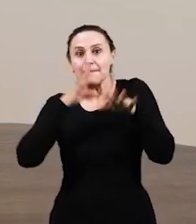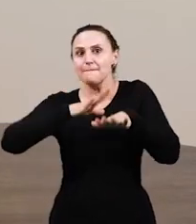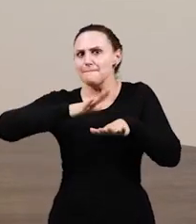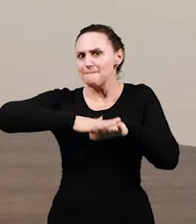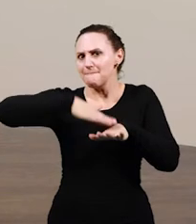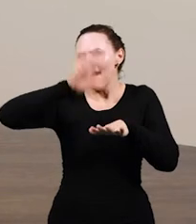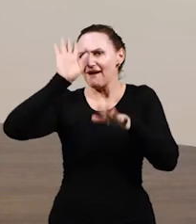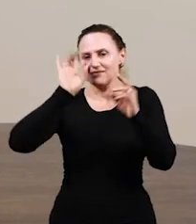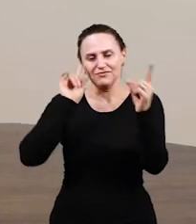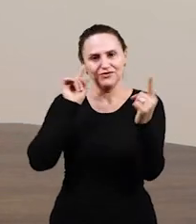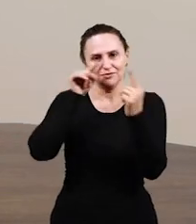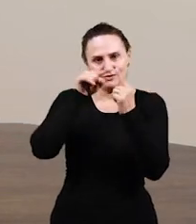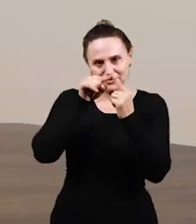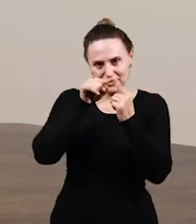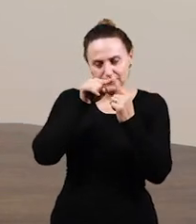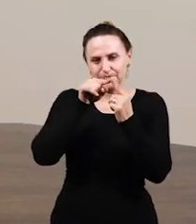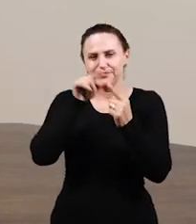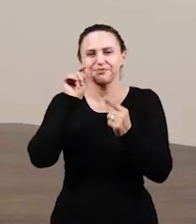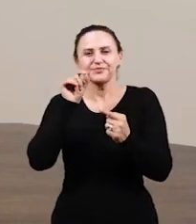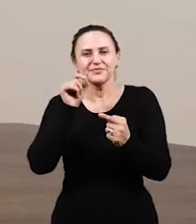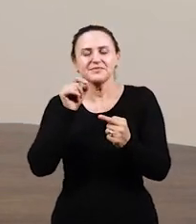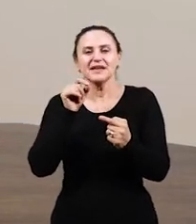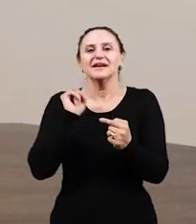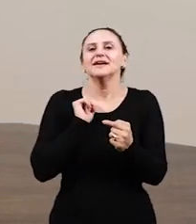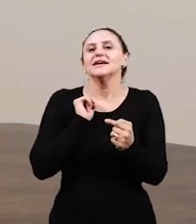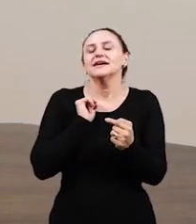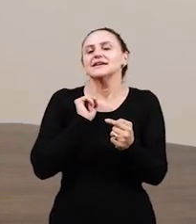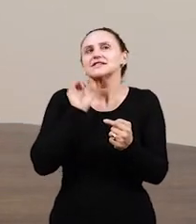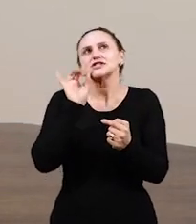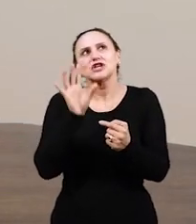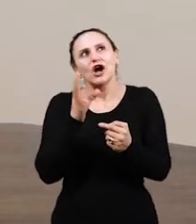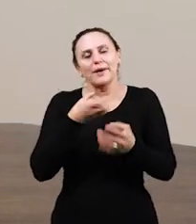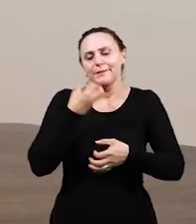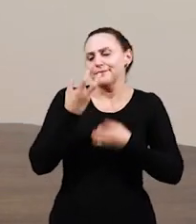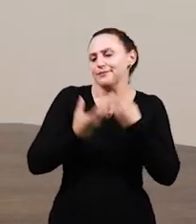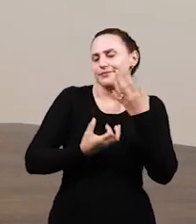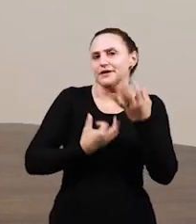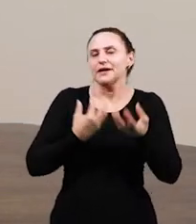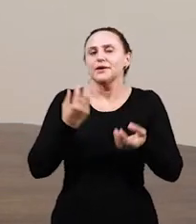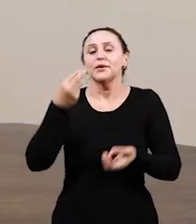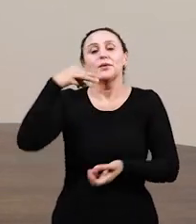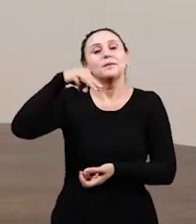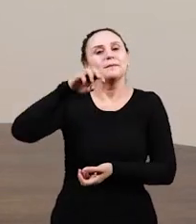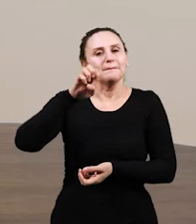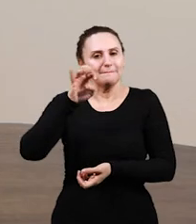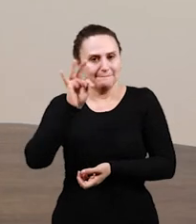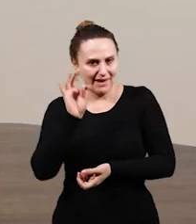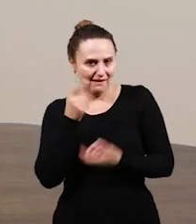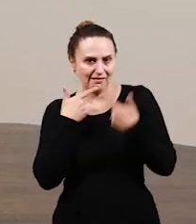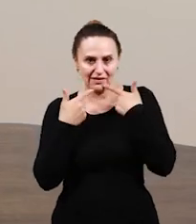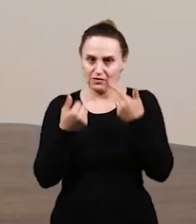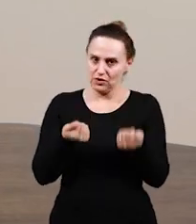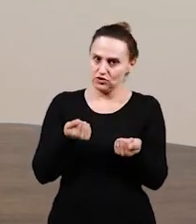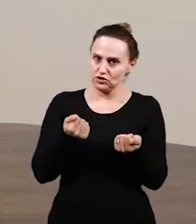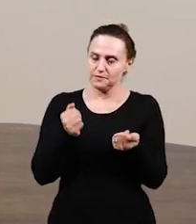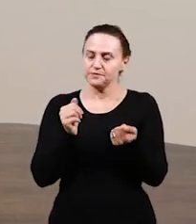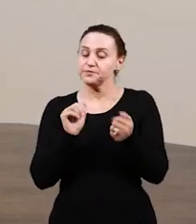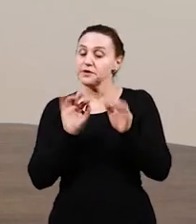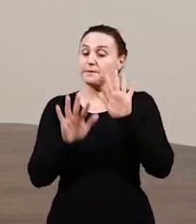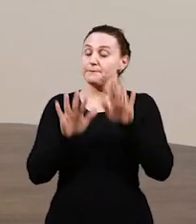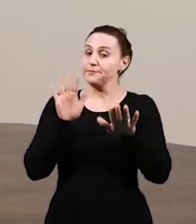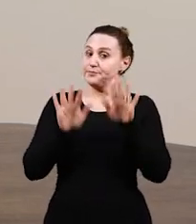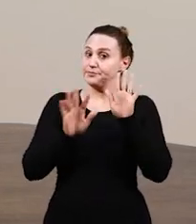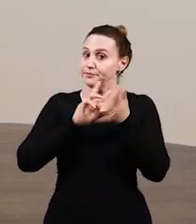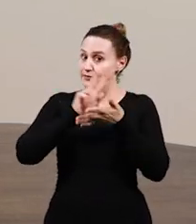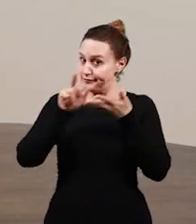de uma função então não dá para fechar é só fática é só metalinguística é sua poética tá isso pode variar e